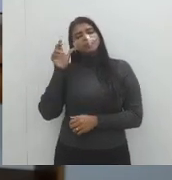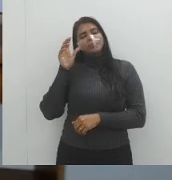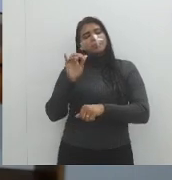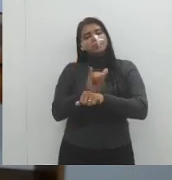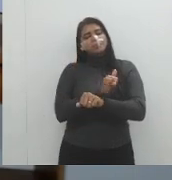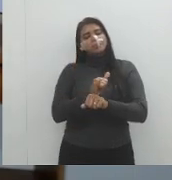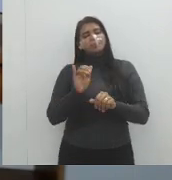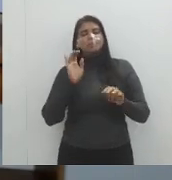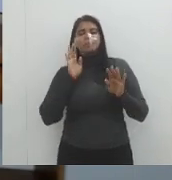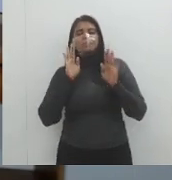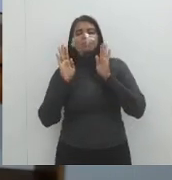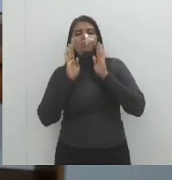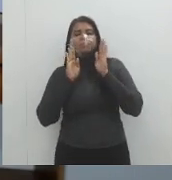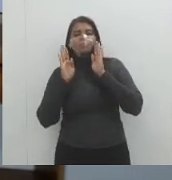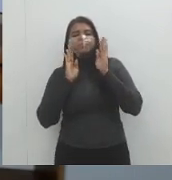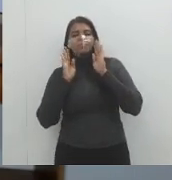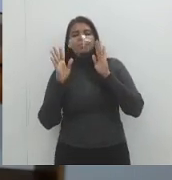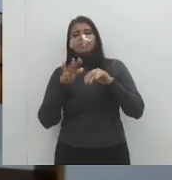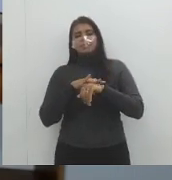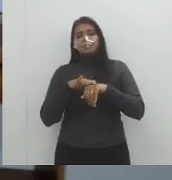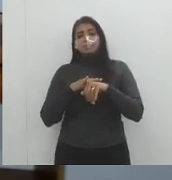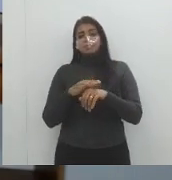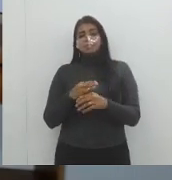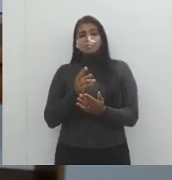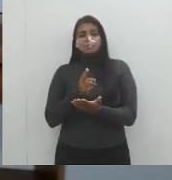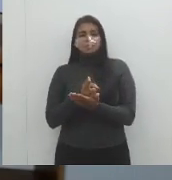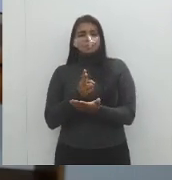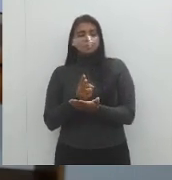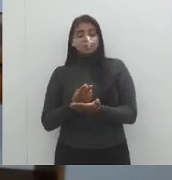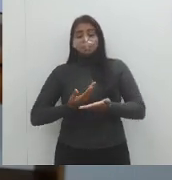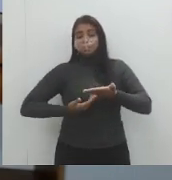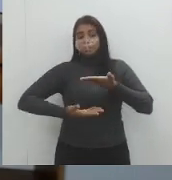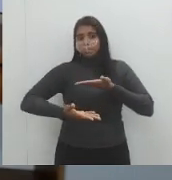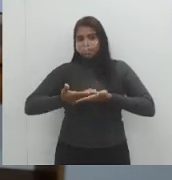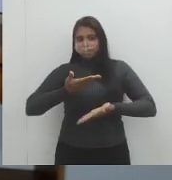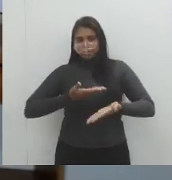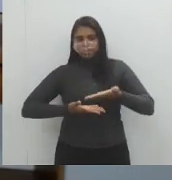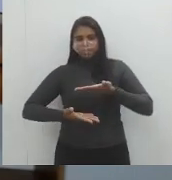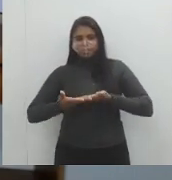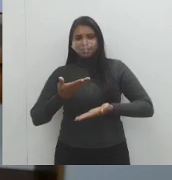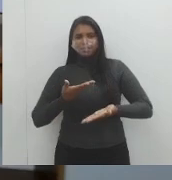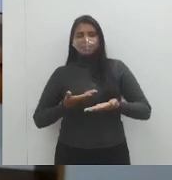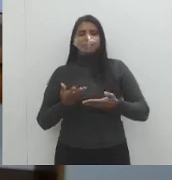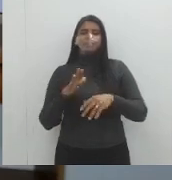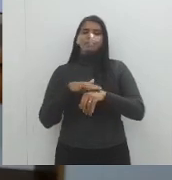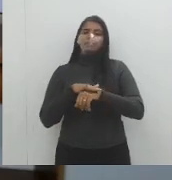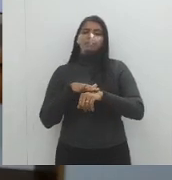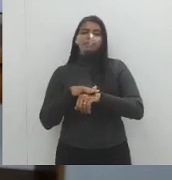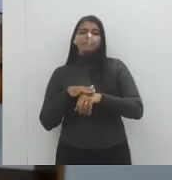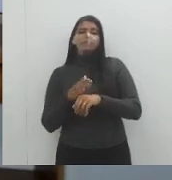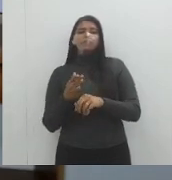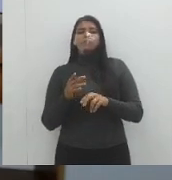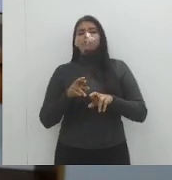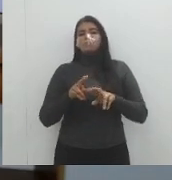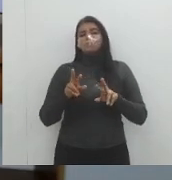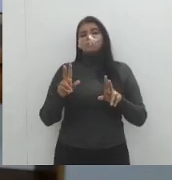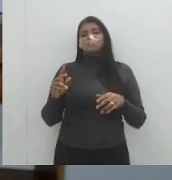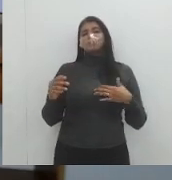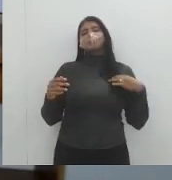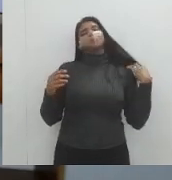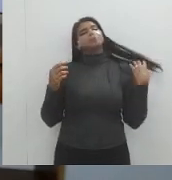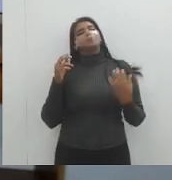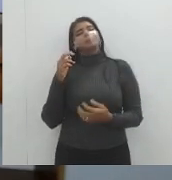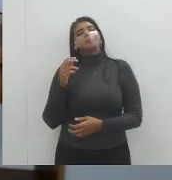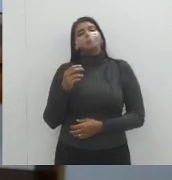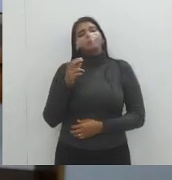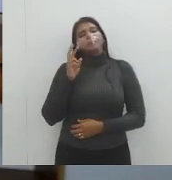no Facebook, então, como eu sempre digo, vamos interagir, participem, né? E aí nessa nuvem de palavras, vamos ver algumas